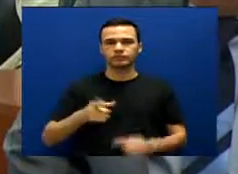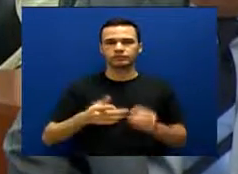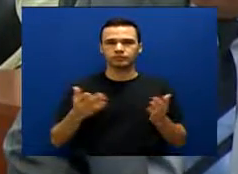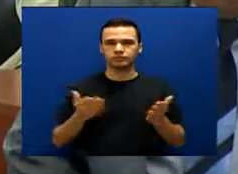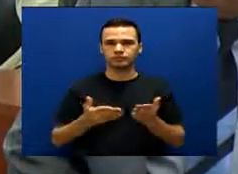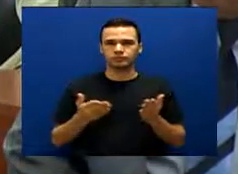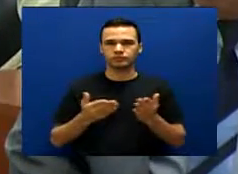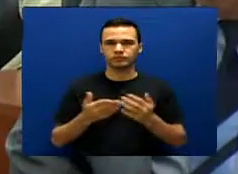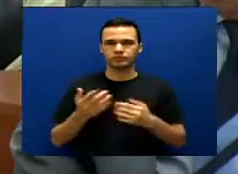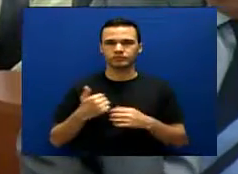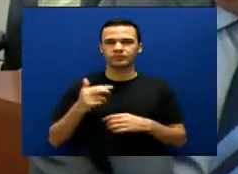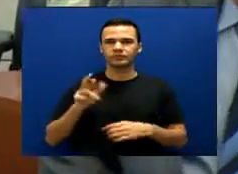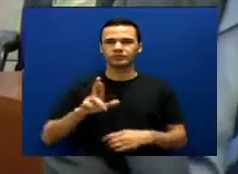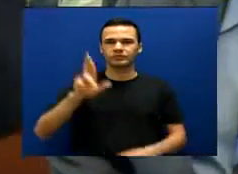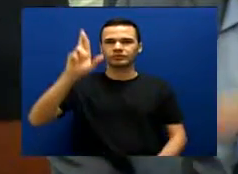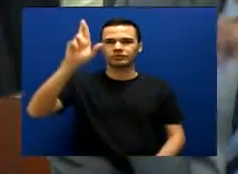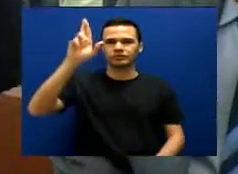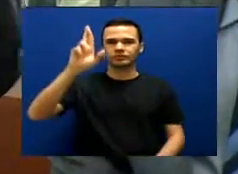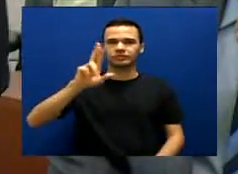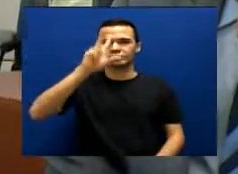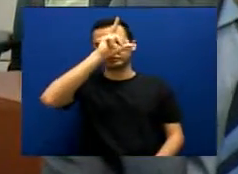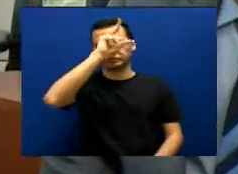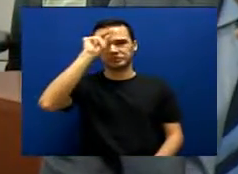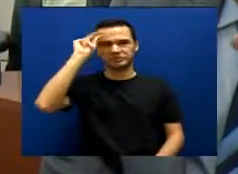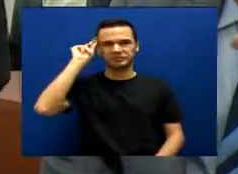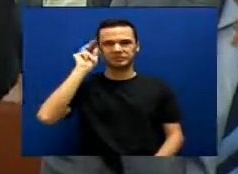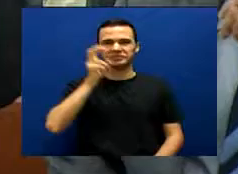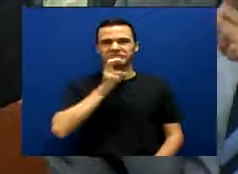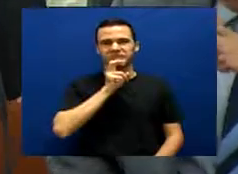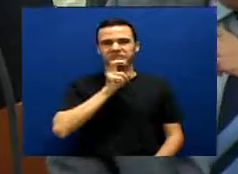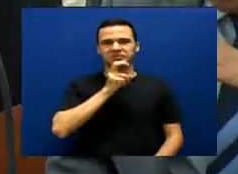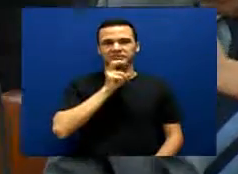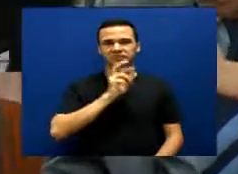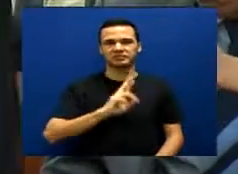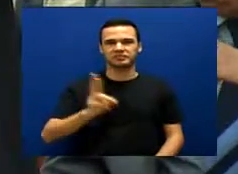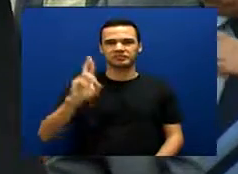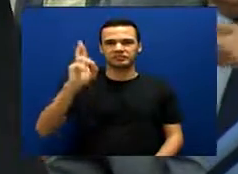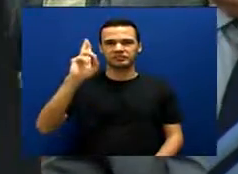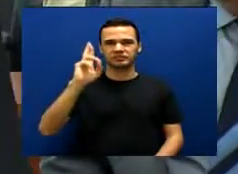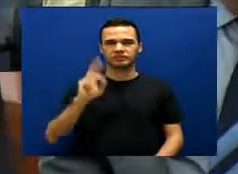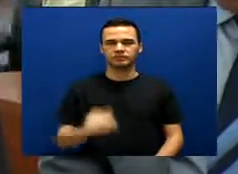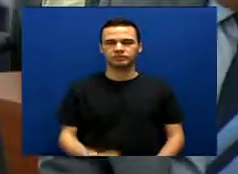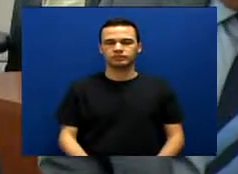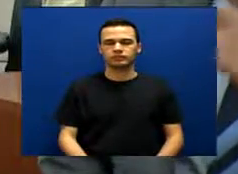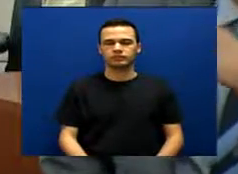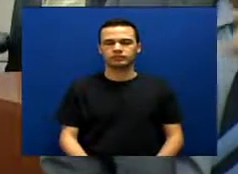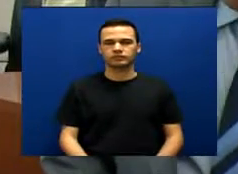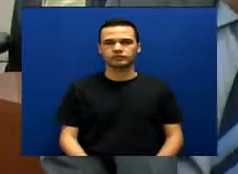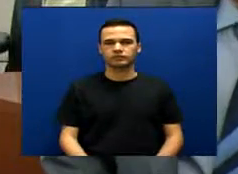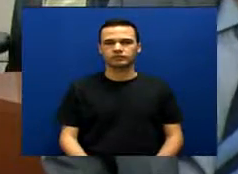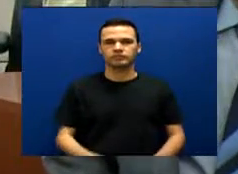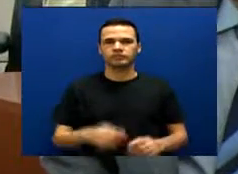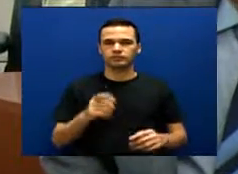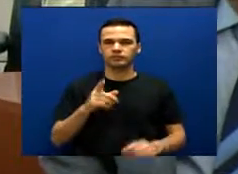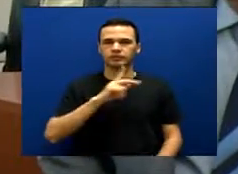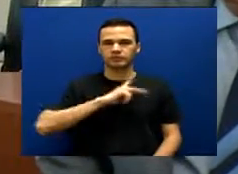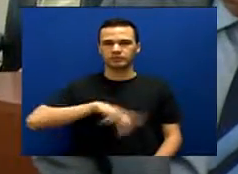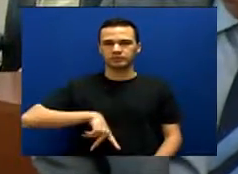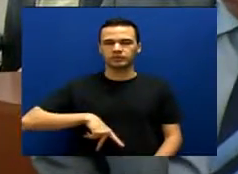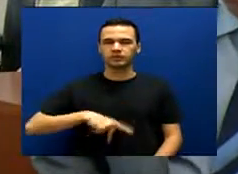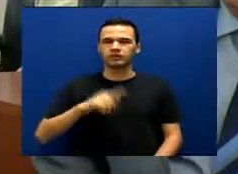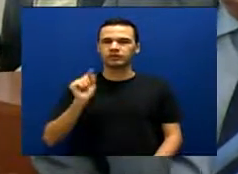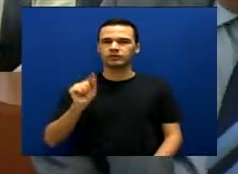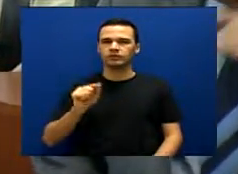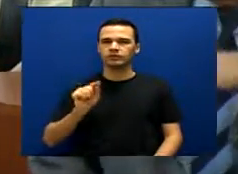Hoje não é Príncipe William, viu? Hoje é o prefeito de Sorocaba, hein? O Manga. E o vice, e o presidente. Então seria o